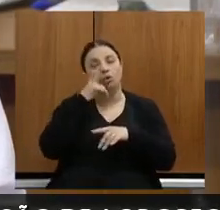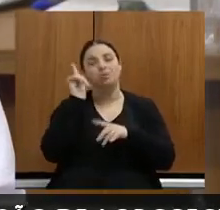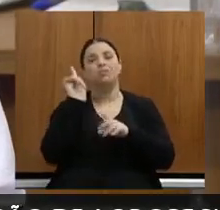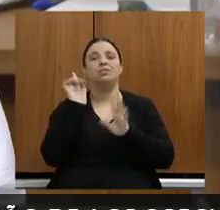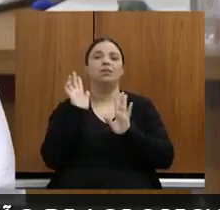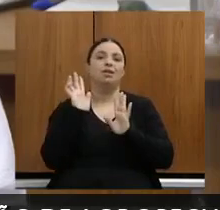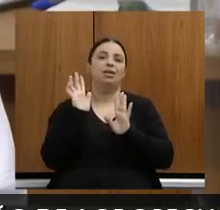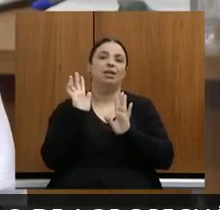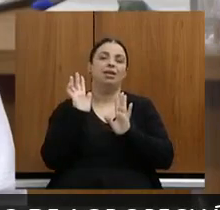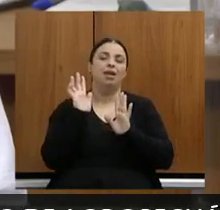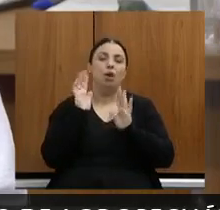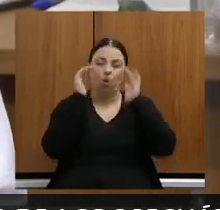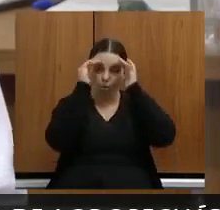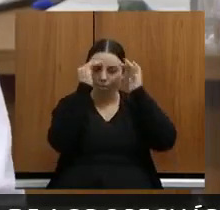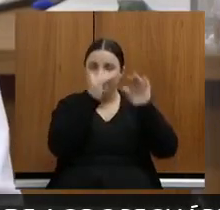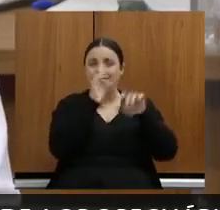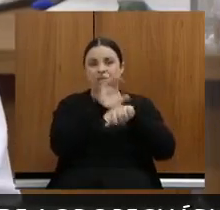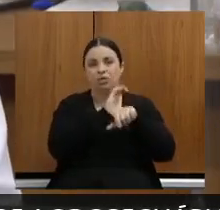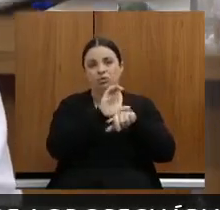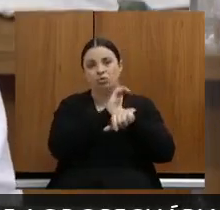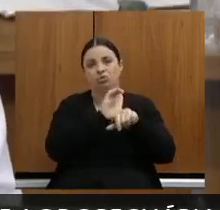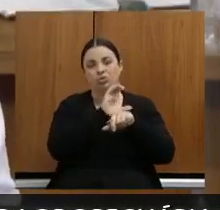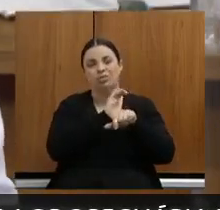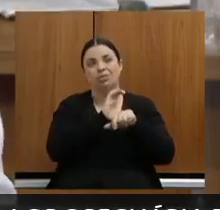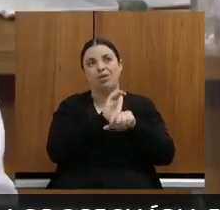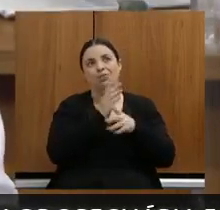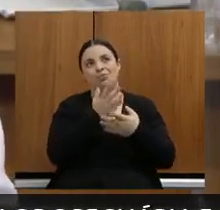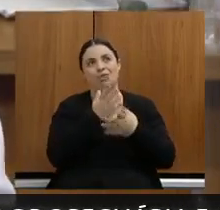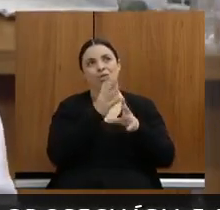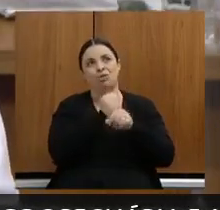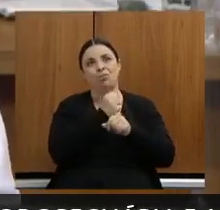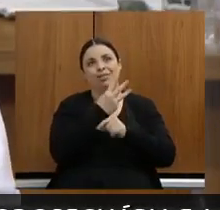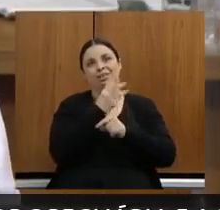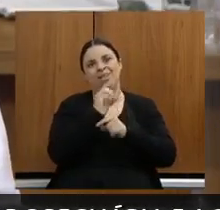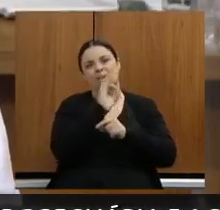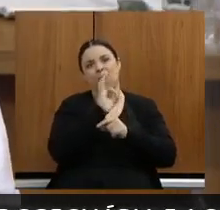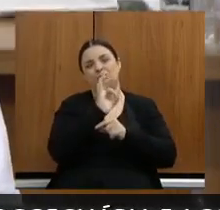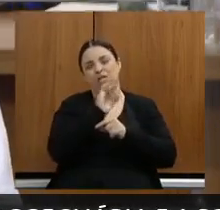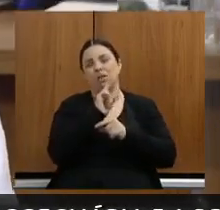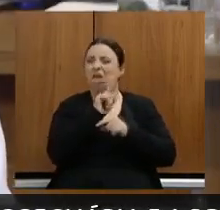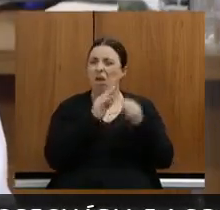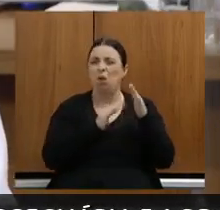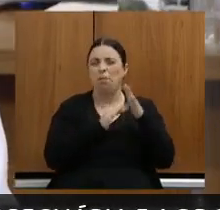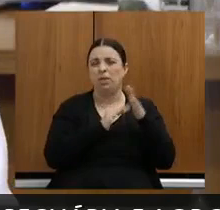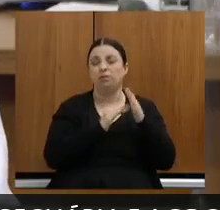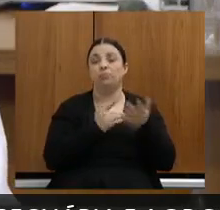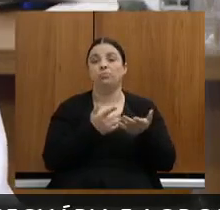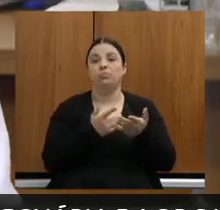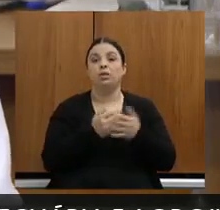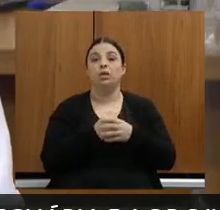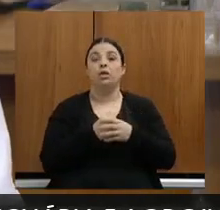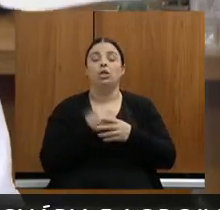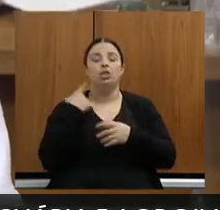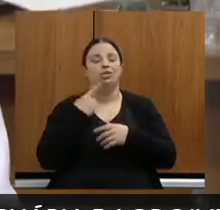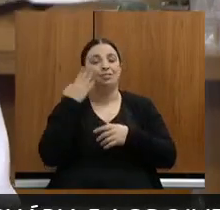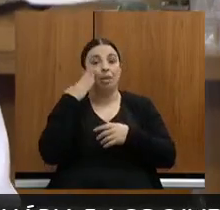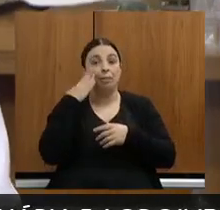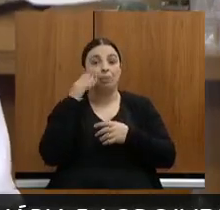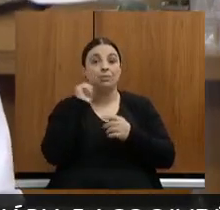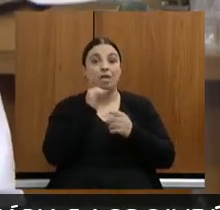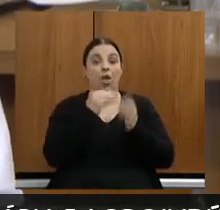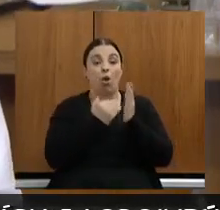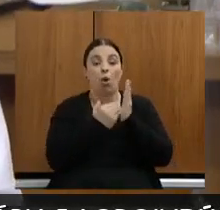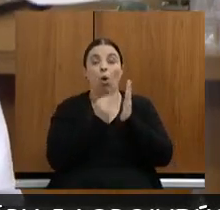que determina a construção a trinta por cento minimamente para começar mas em que sabe tudo isso só vai crescer porque muitos